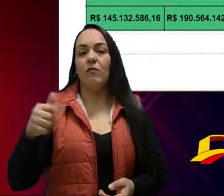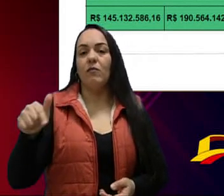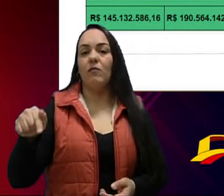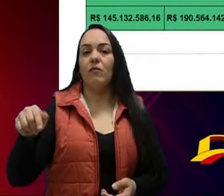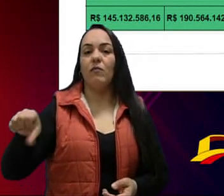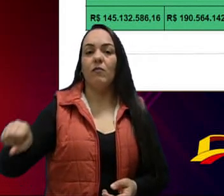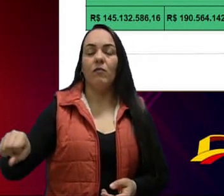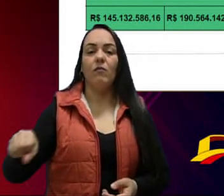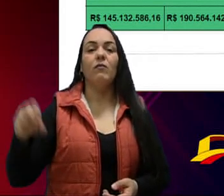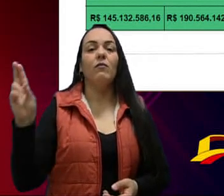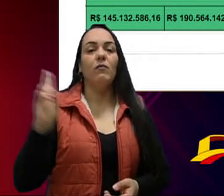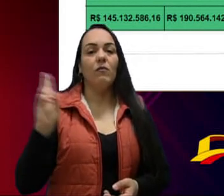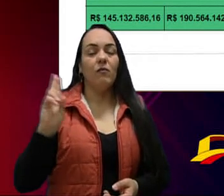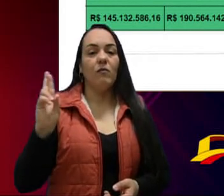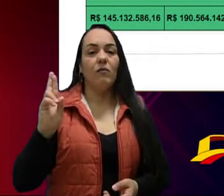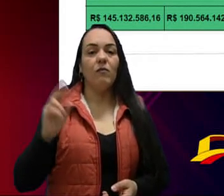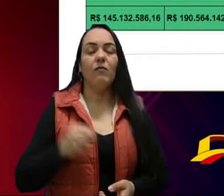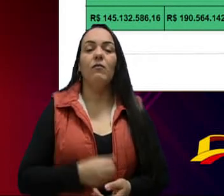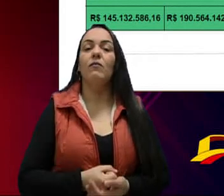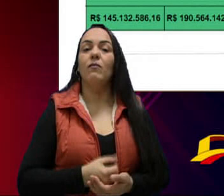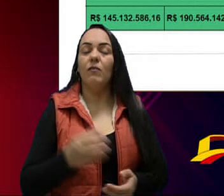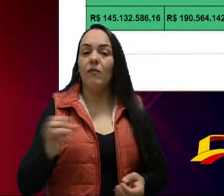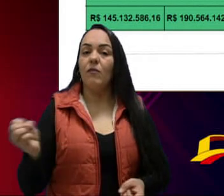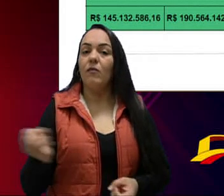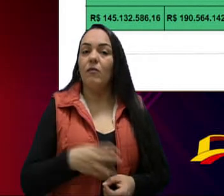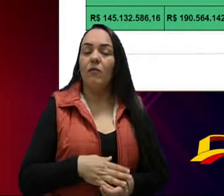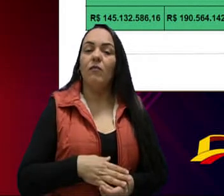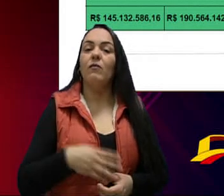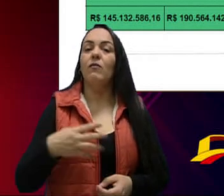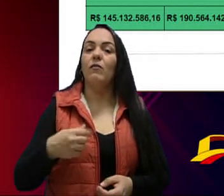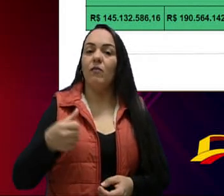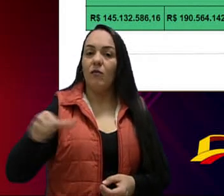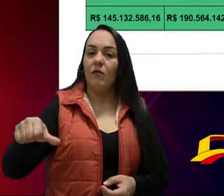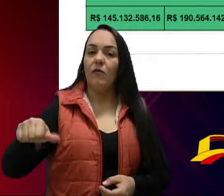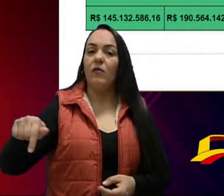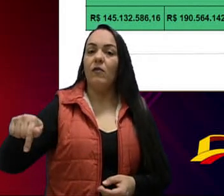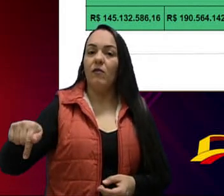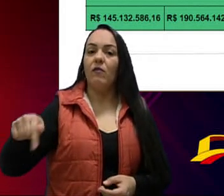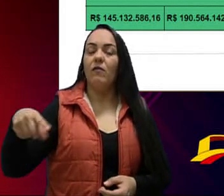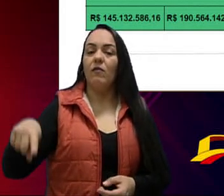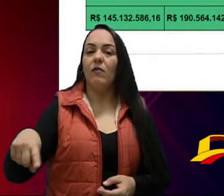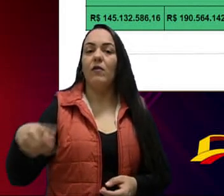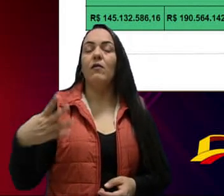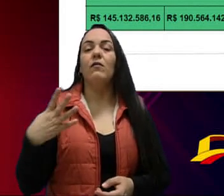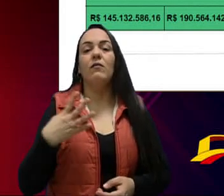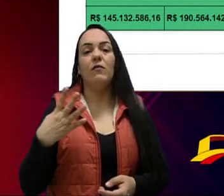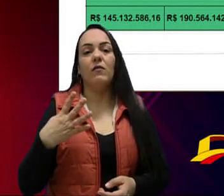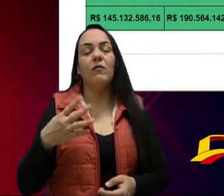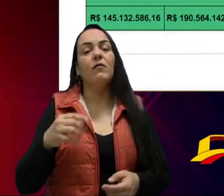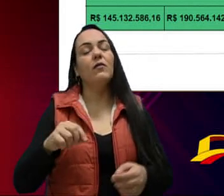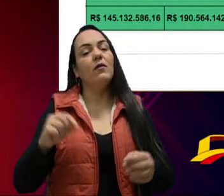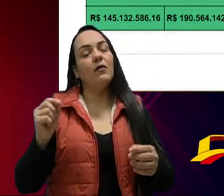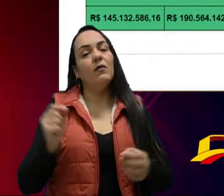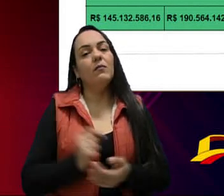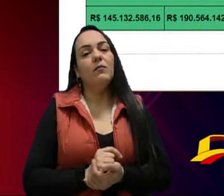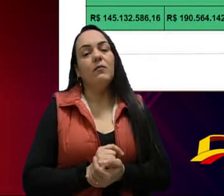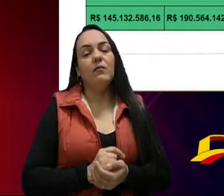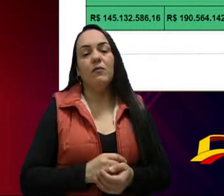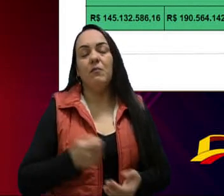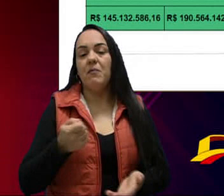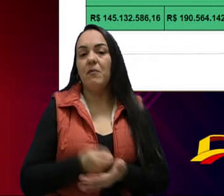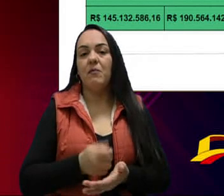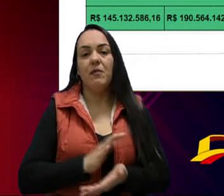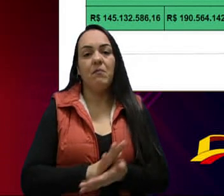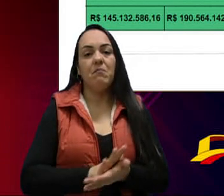mil e o empenhado em sete milhões 406 mil no primeiro quadrimestre também não foi pago